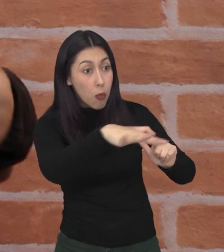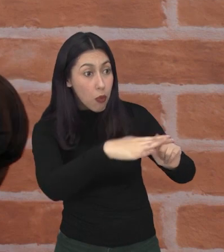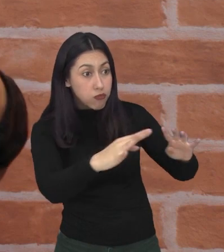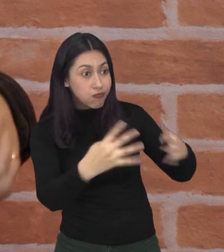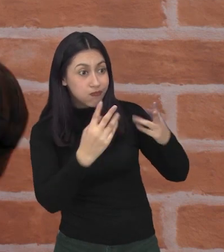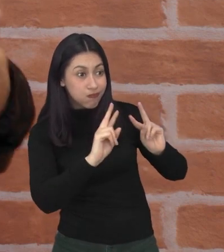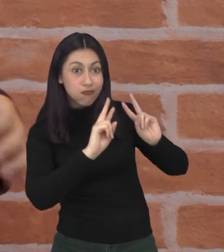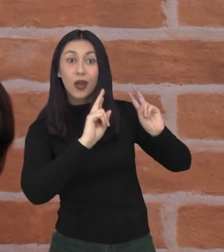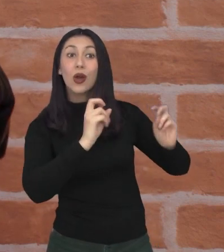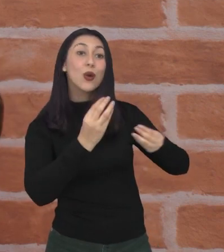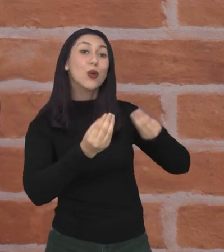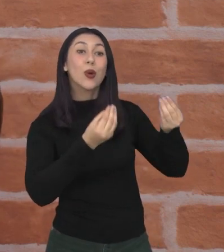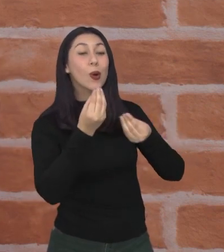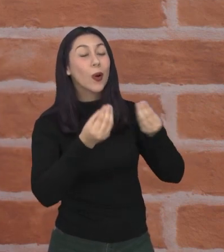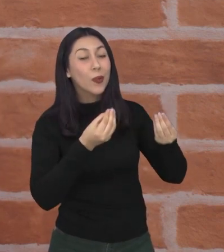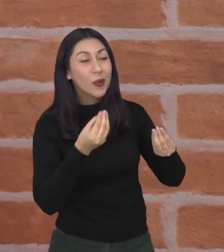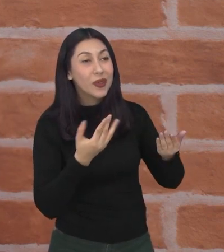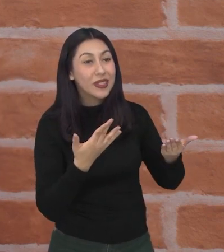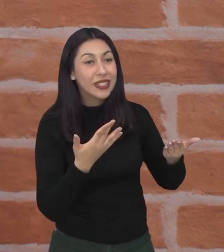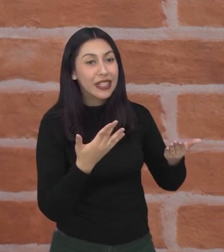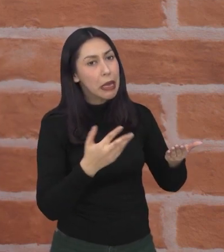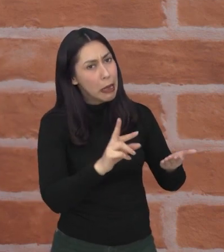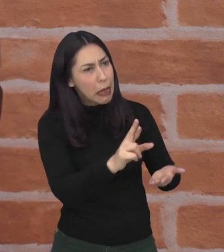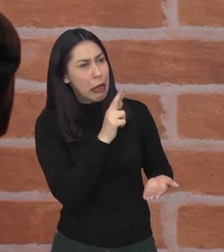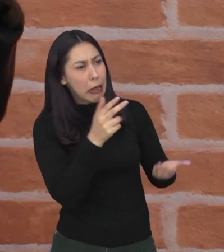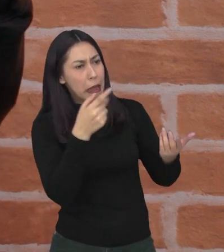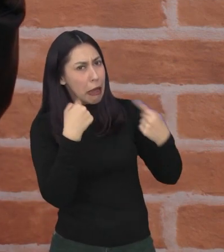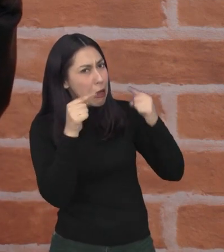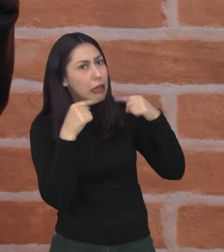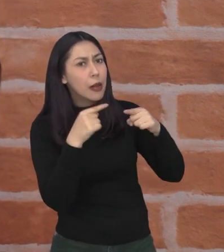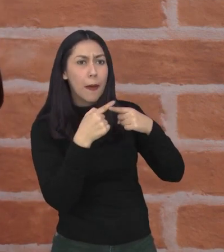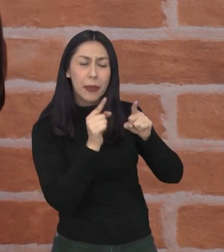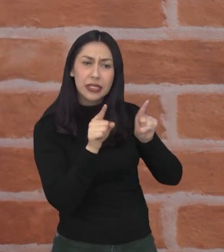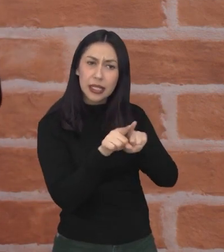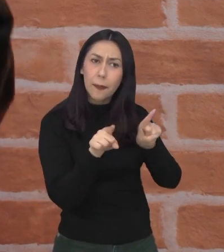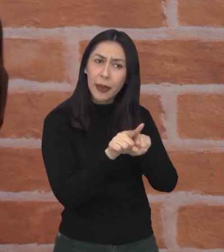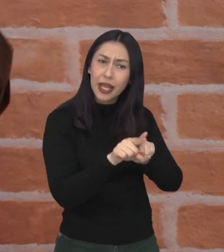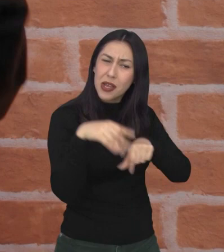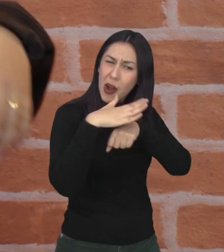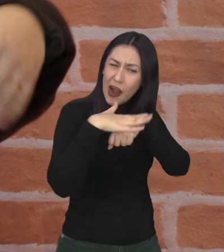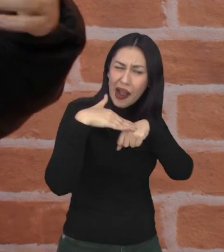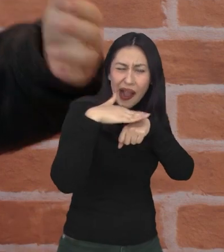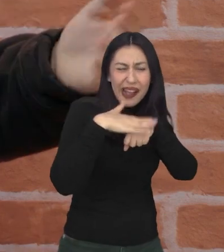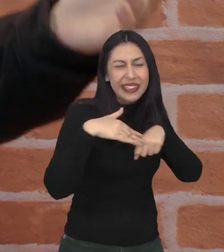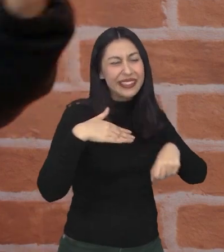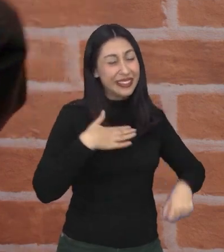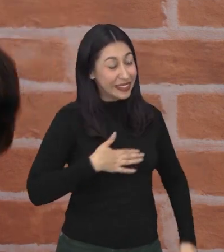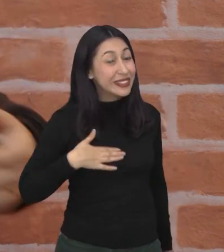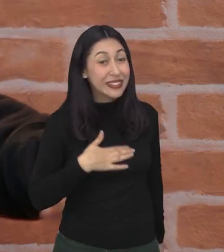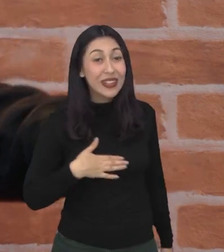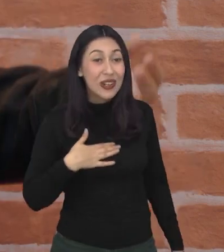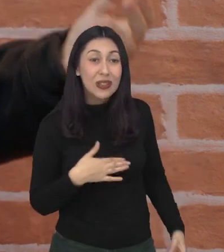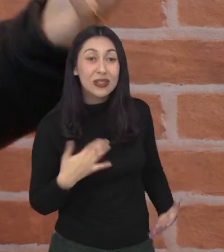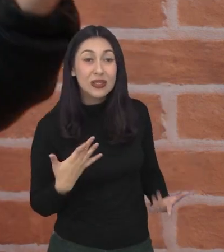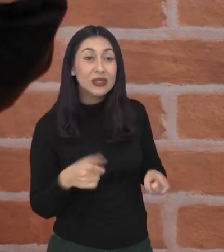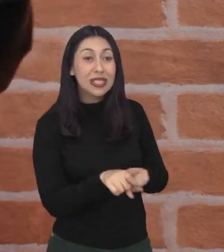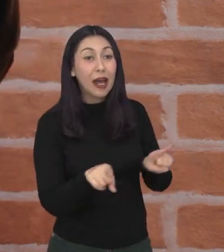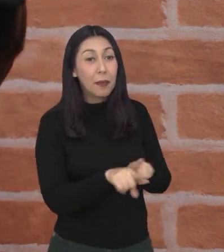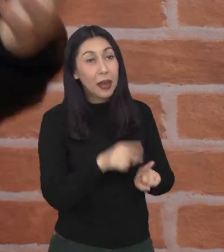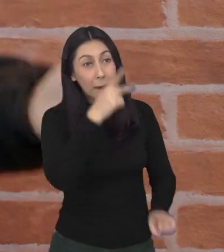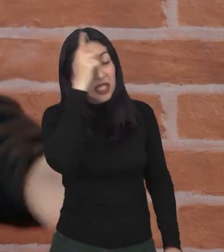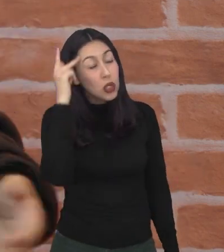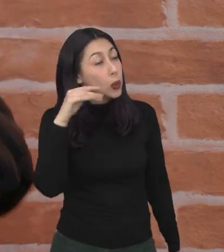2 primeiros estágios. Um foi sem remuneração mesmo, porque eu entrei na faculdade um pouquinho depois do que as pessoas costumam entrar, né? Normalmente